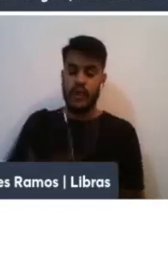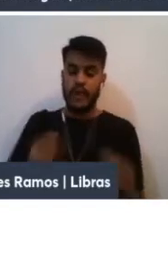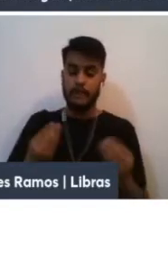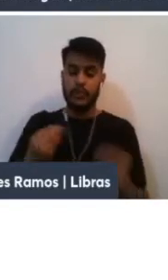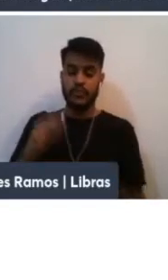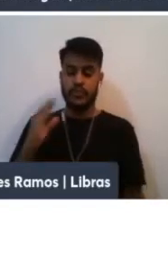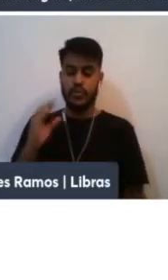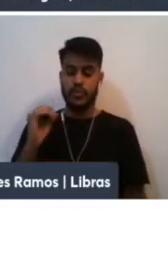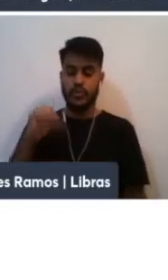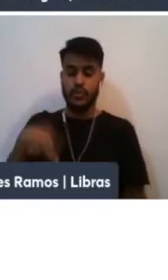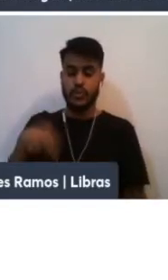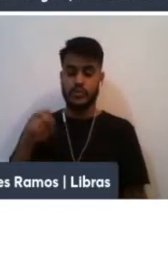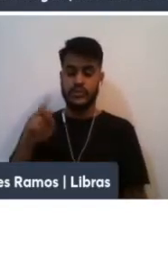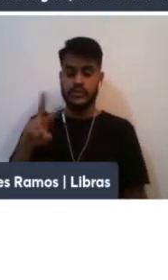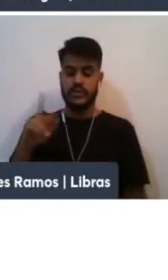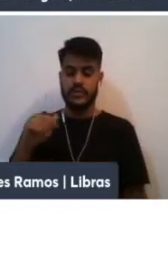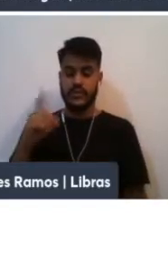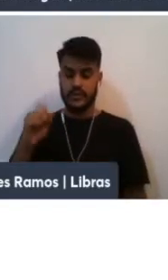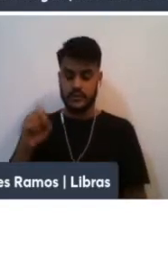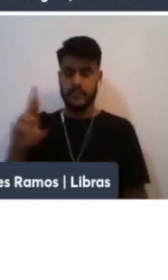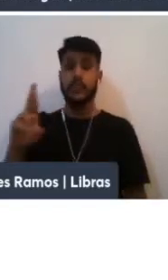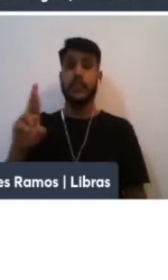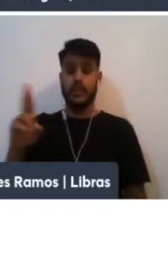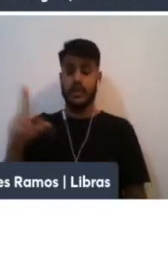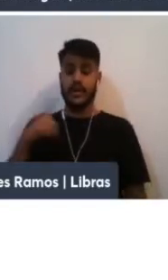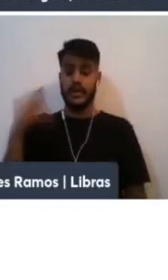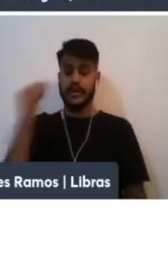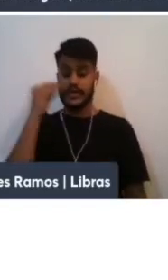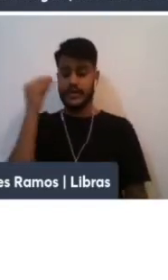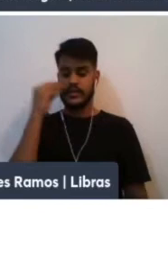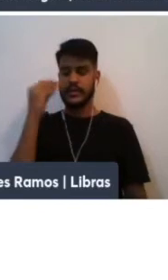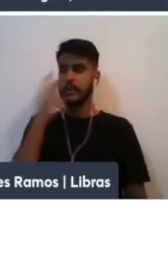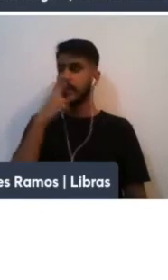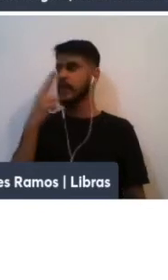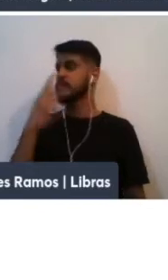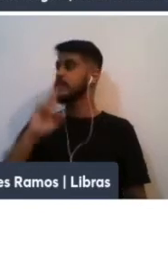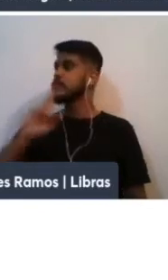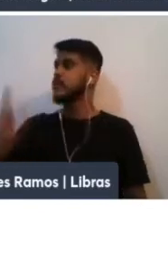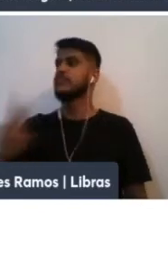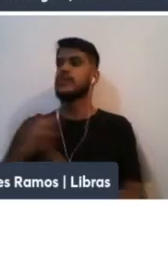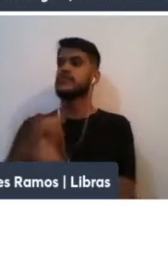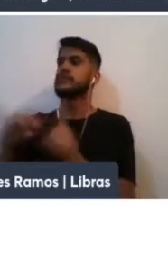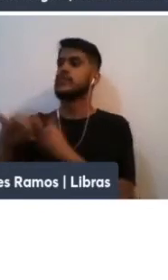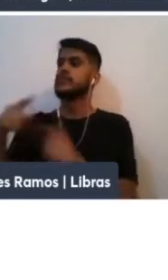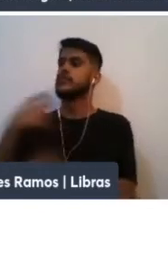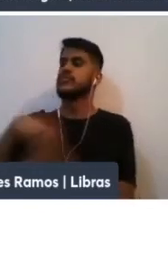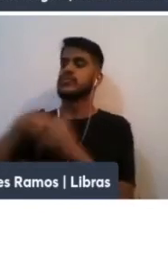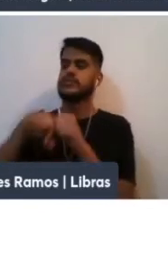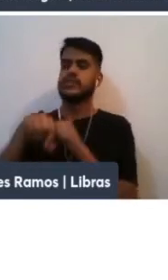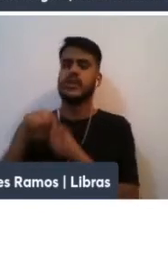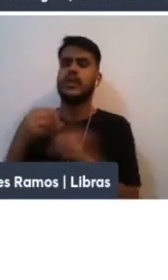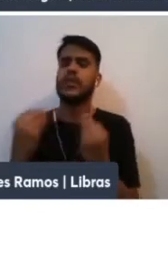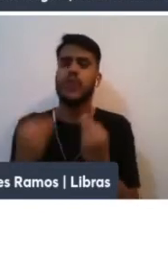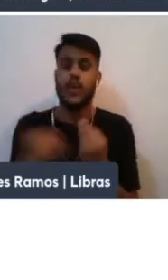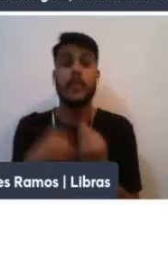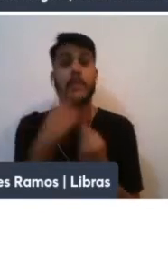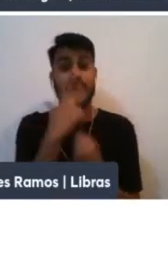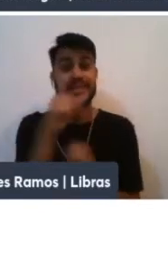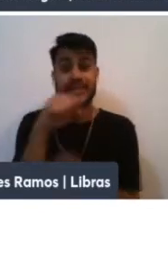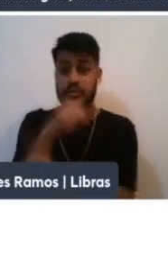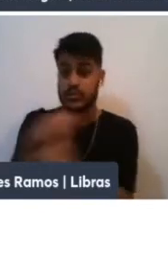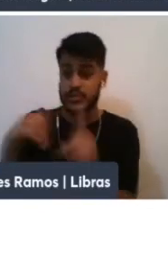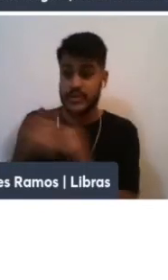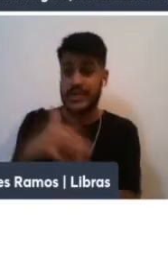tenta reagir a essas mudanças que já estão acontecendo na sociedade. E aí ele faz isso justamente educando a sociedade de um